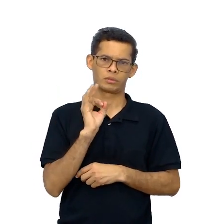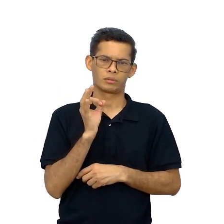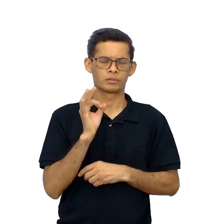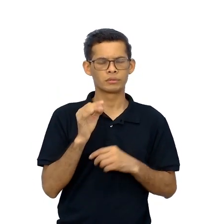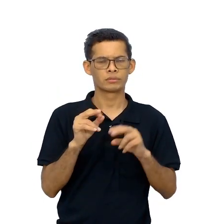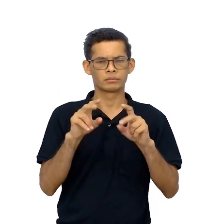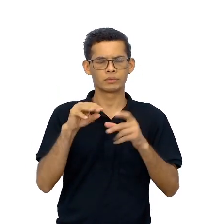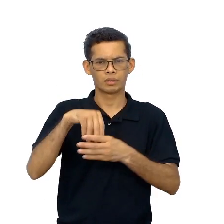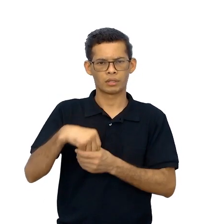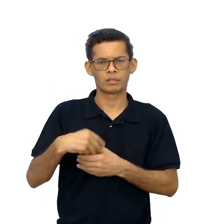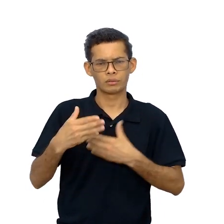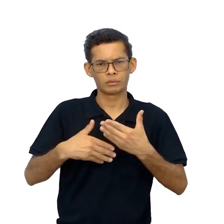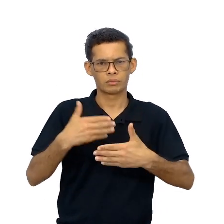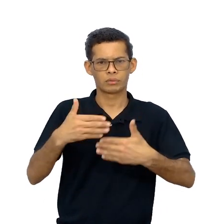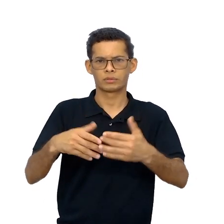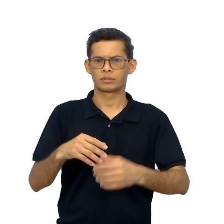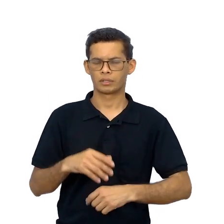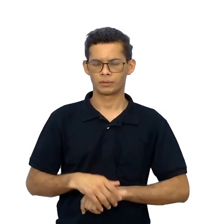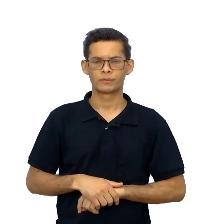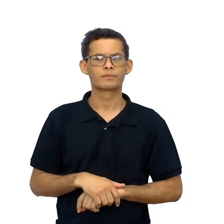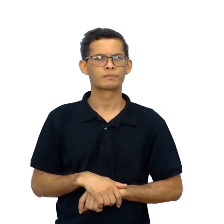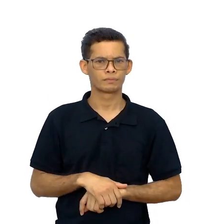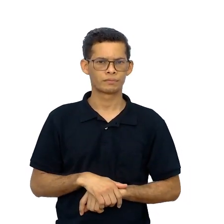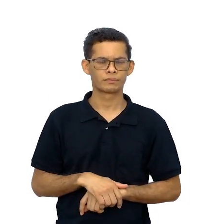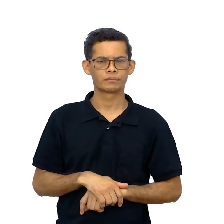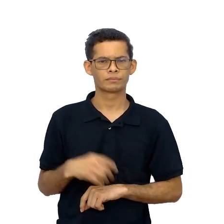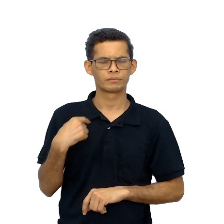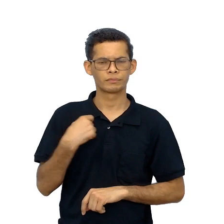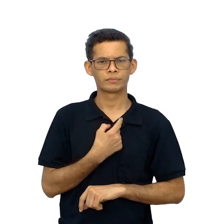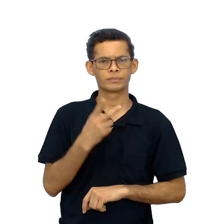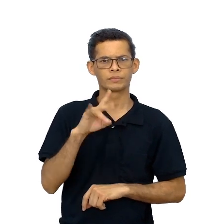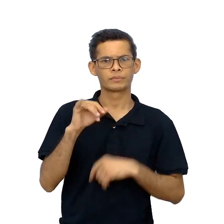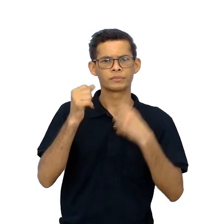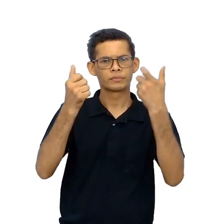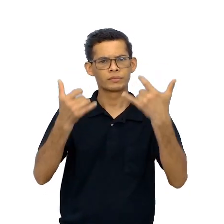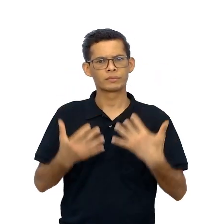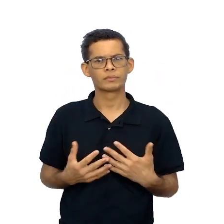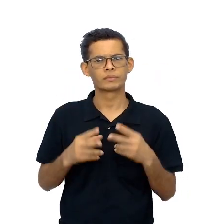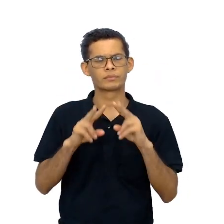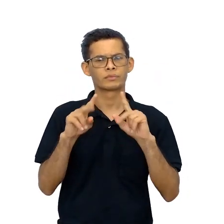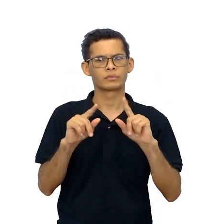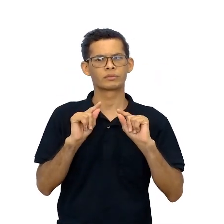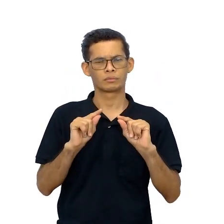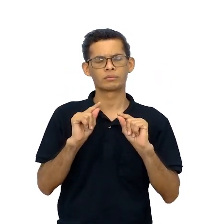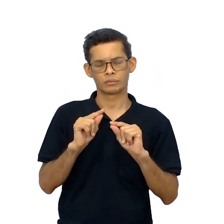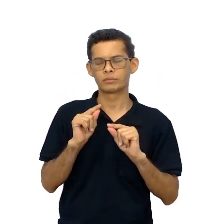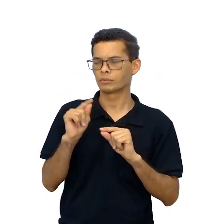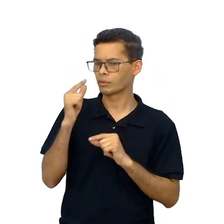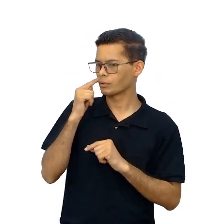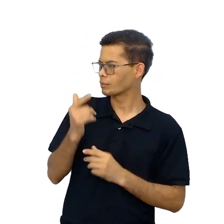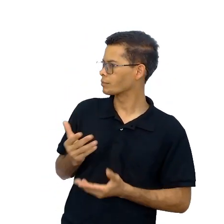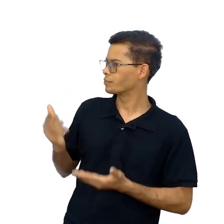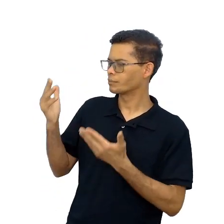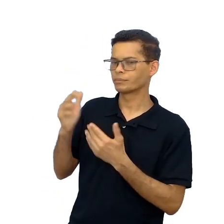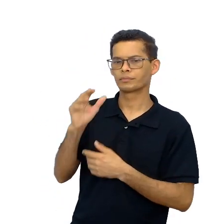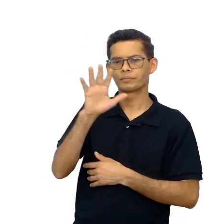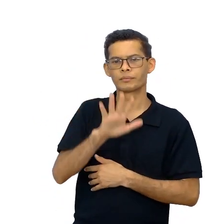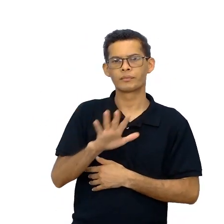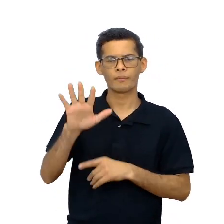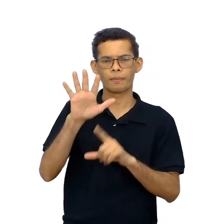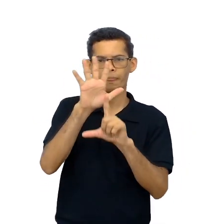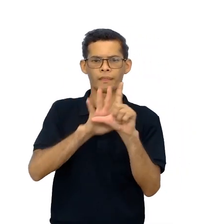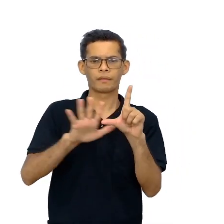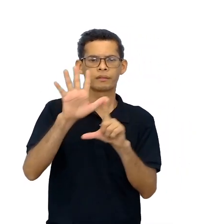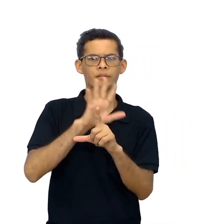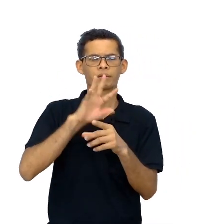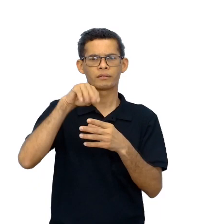todo o processo. Então, aqui a gente vai falar um pouco da plataforma, de novo, Rosana, da plataforma de atividade, avaliação formativa do